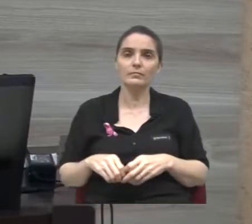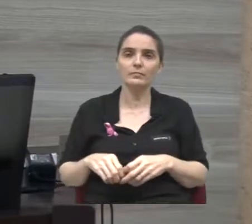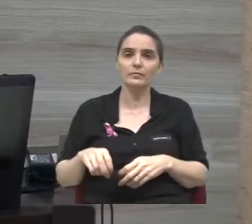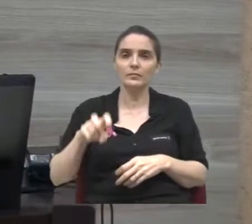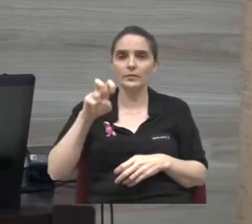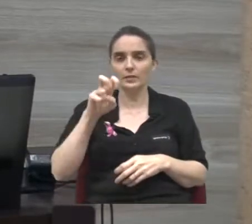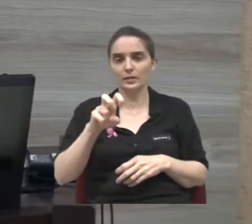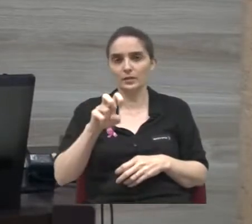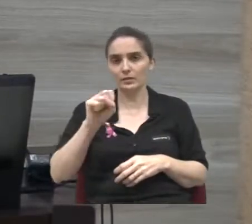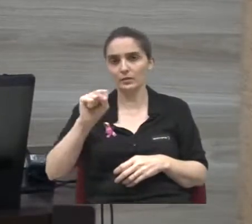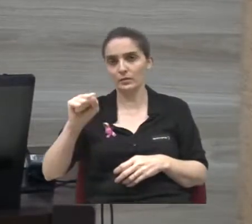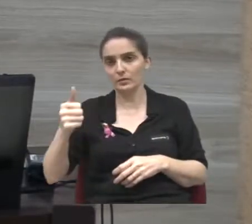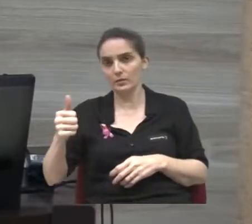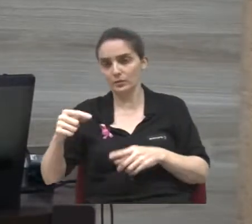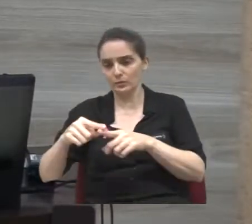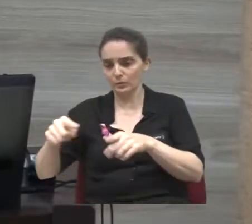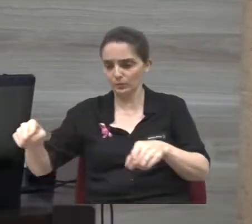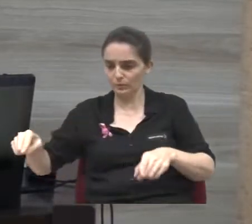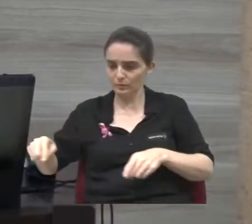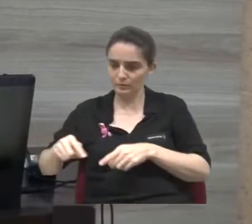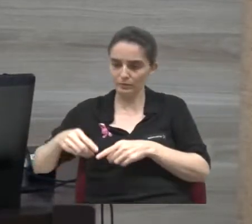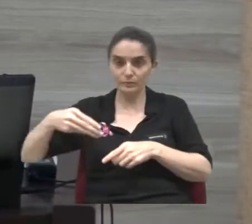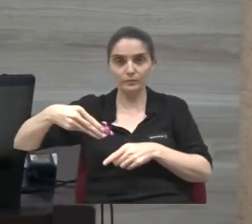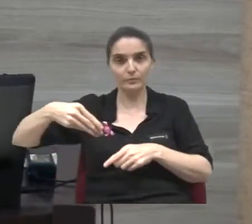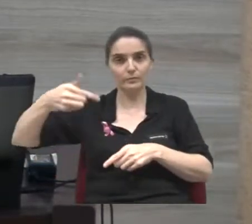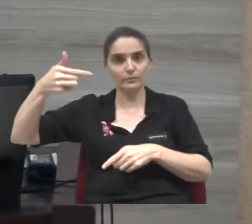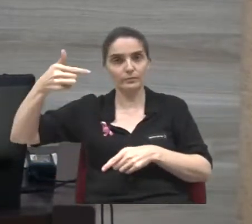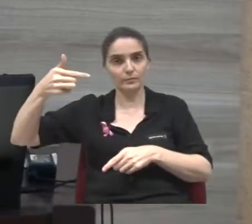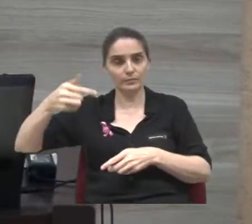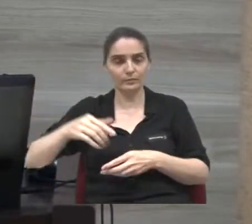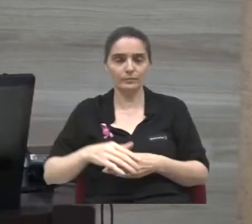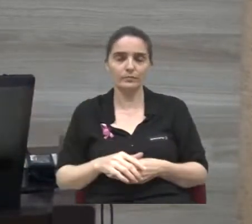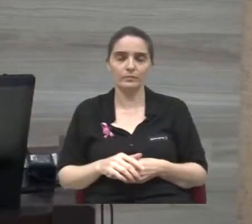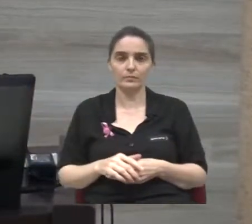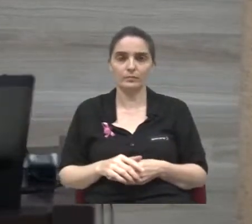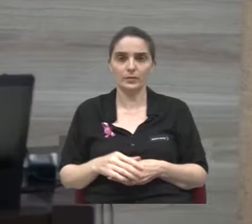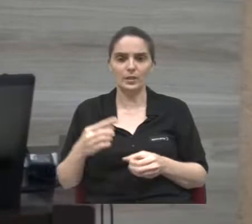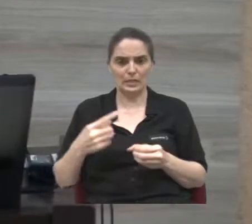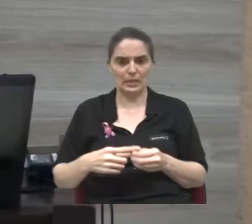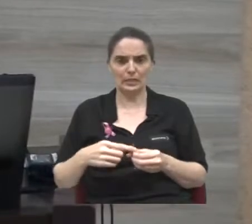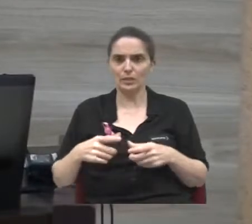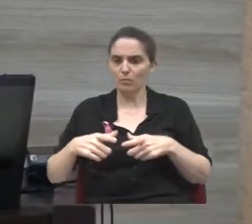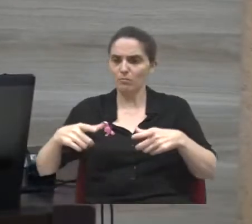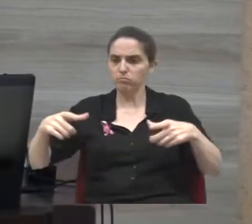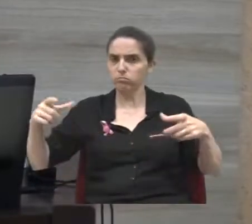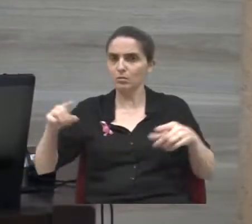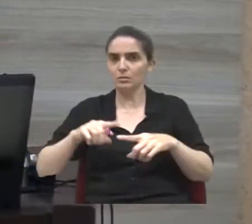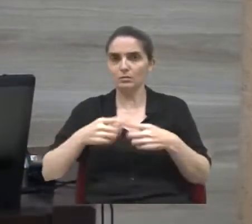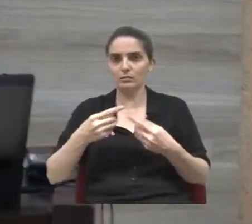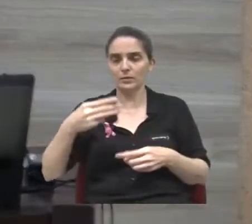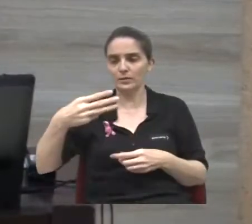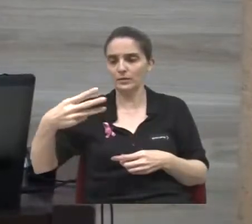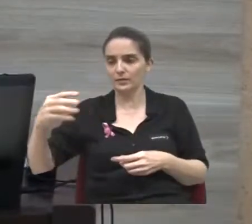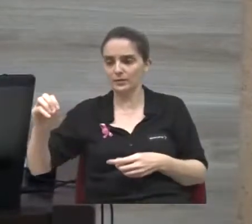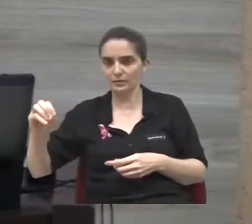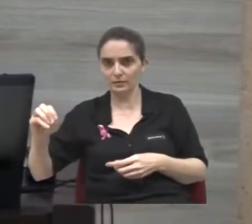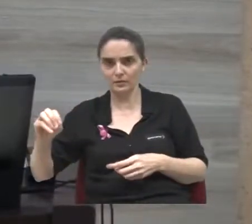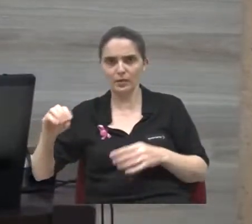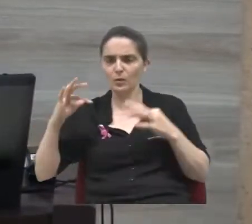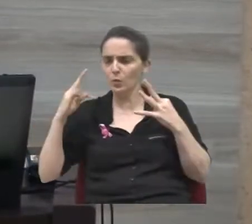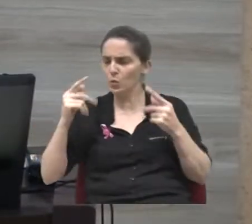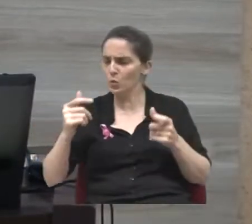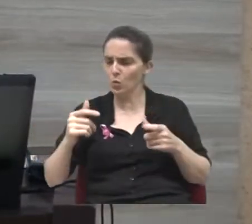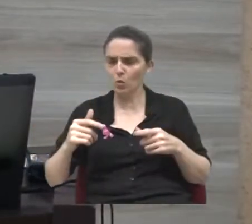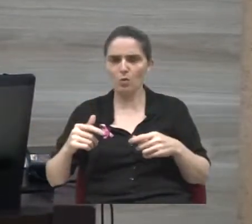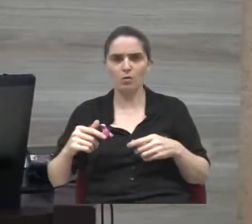metros quadrados, é um município até grande, mas com 330 chácaras de rio. Todos os lados da cidade tem uma pequena vila,